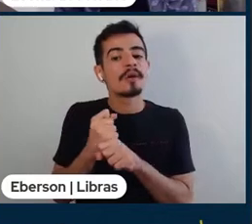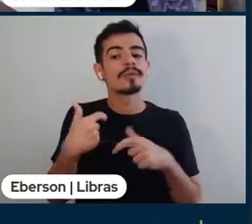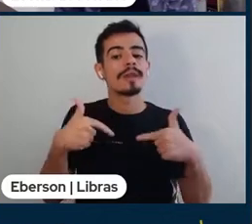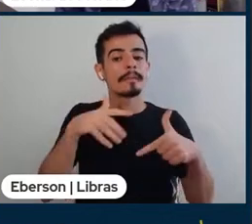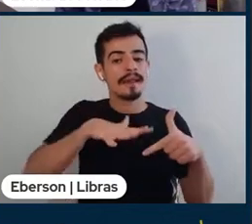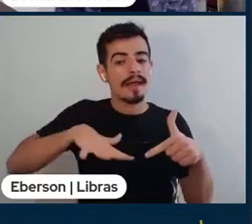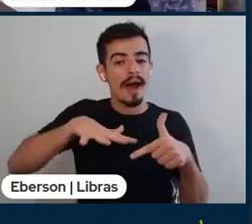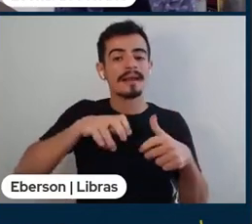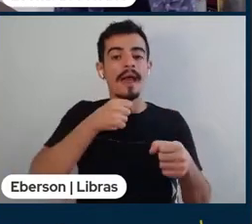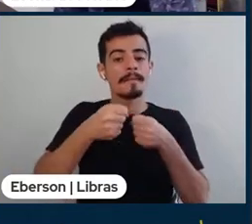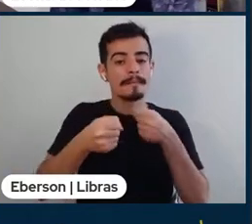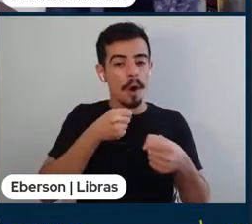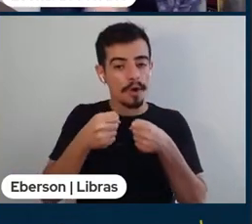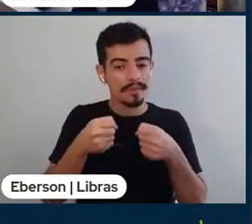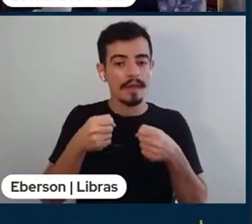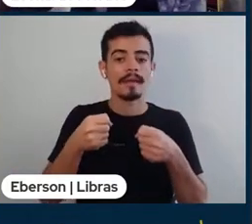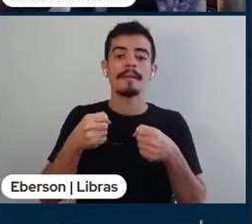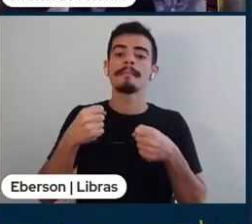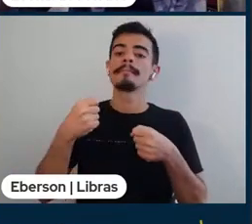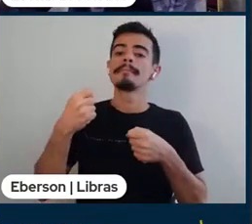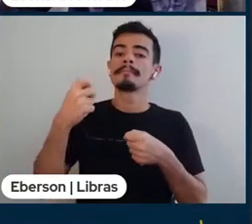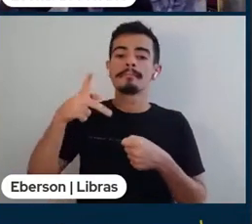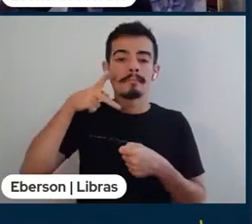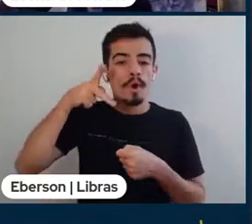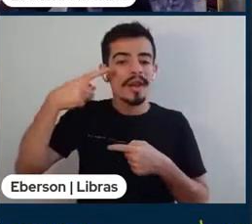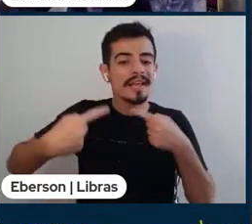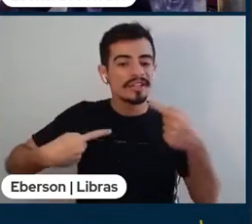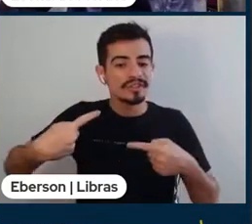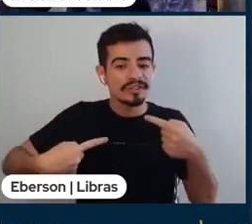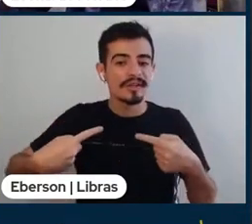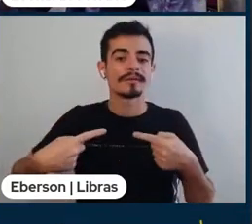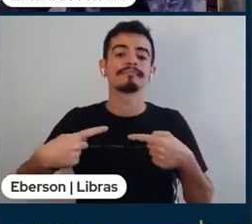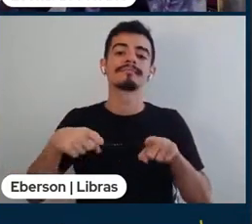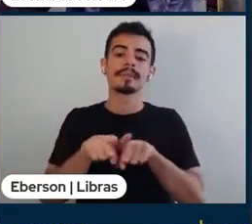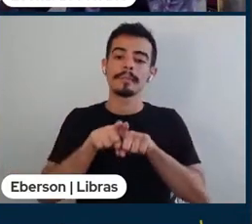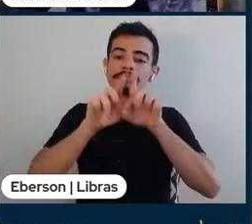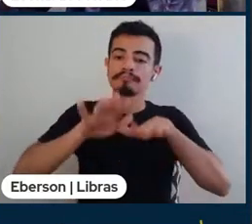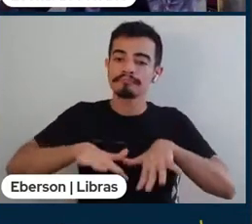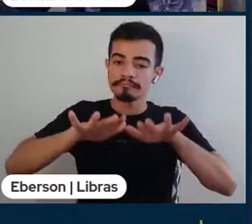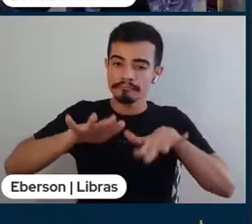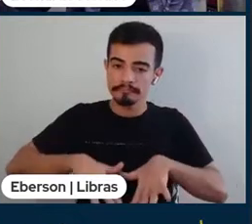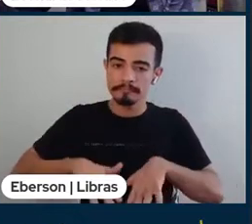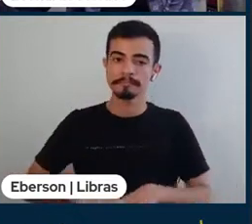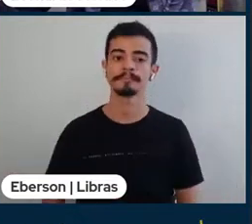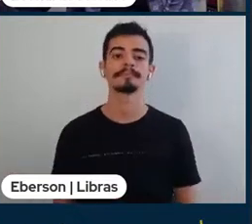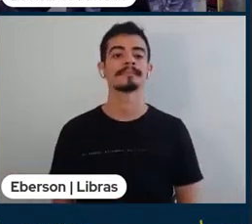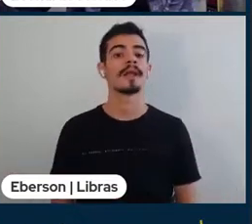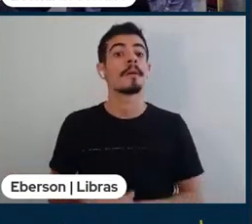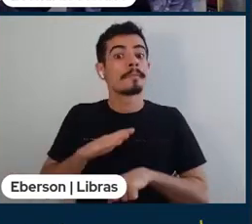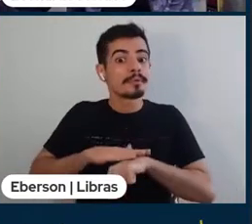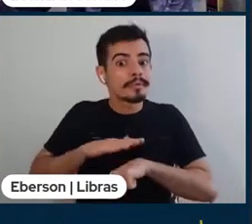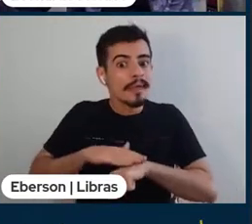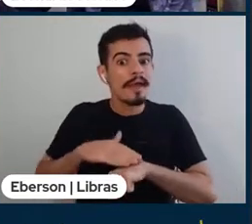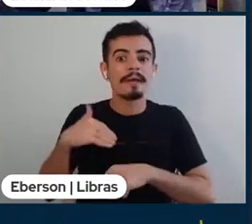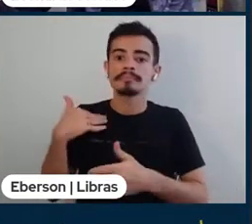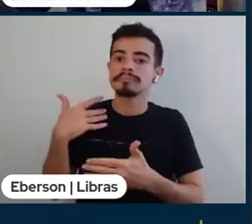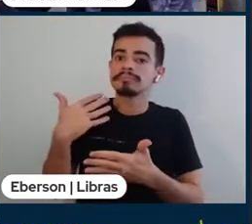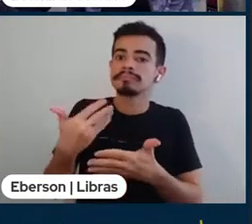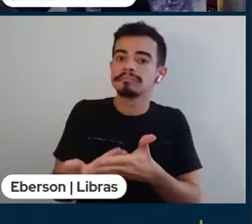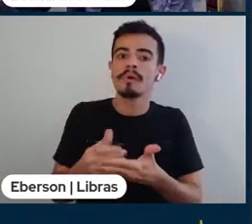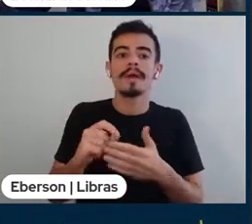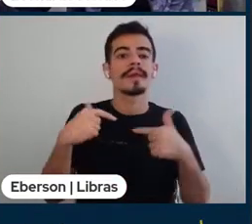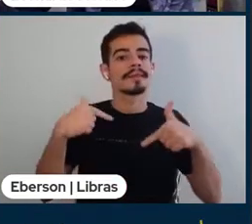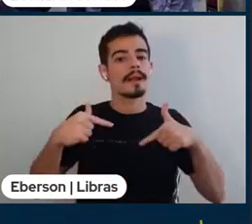de política, fui redatora, né? E por muito tempo trabalhei com texto. Sempre fui uma garota